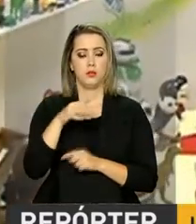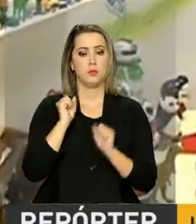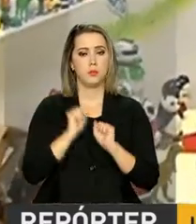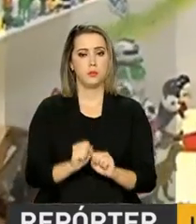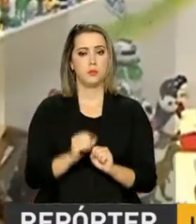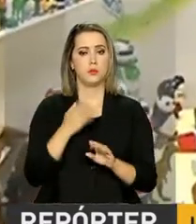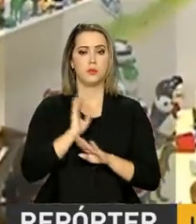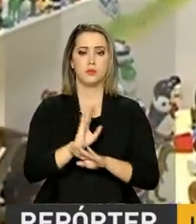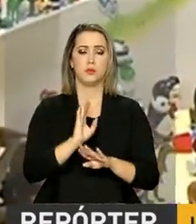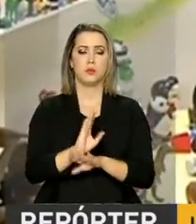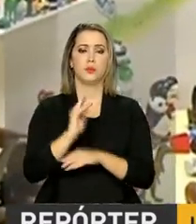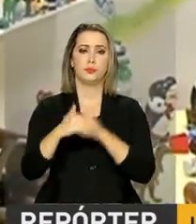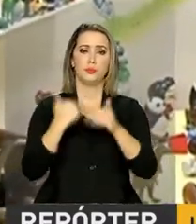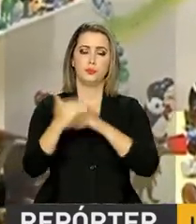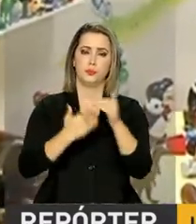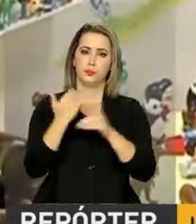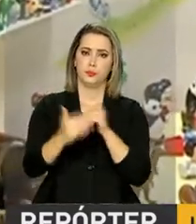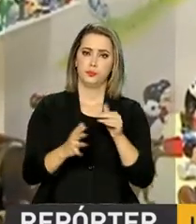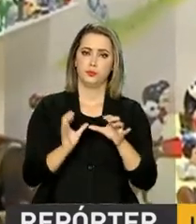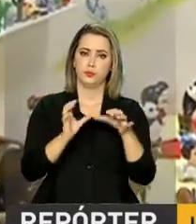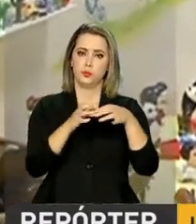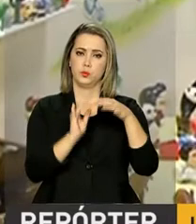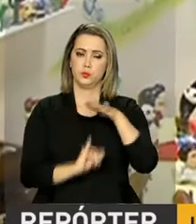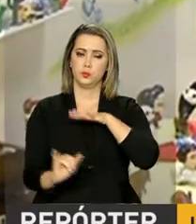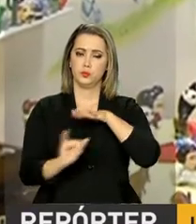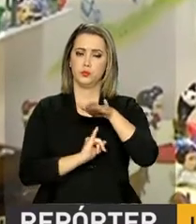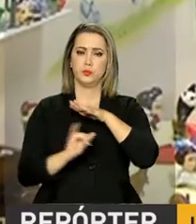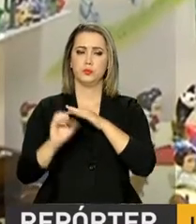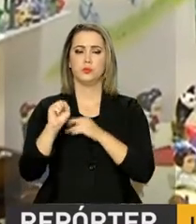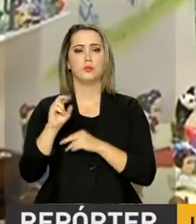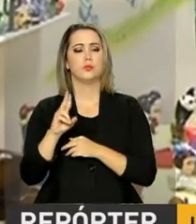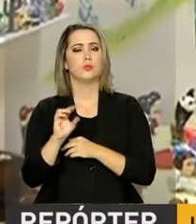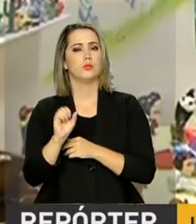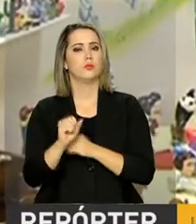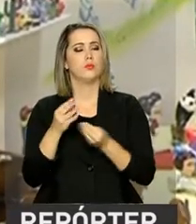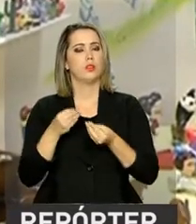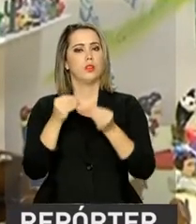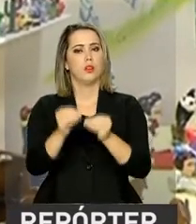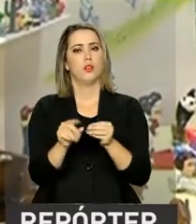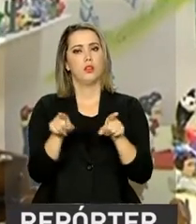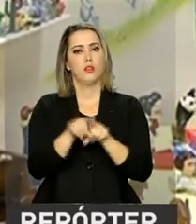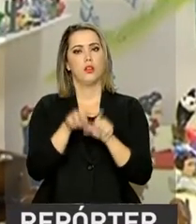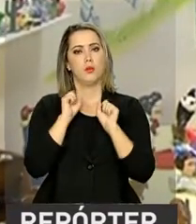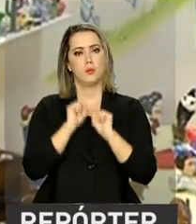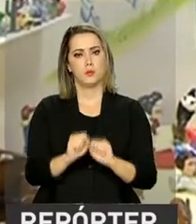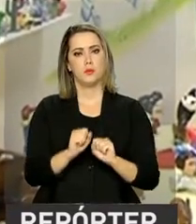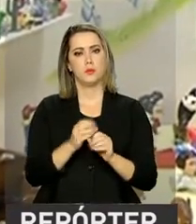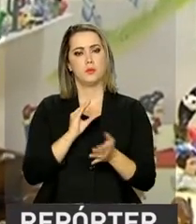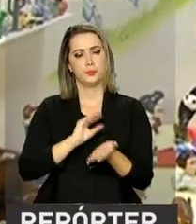o Programa de Apoio ao Desenvolvimento Institucional do SUS, que dá às instituições